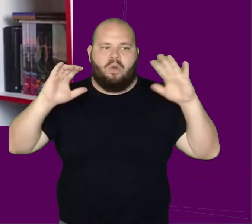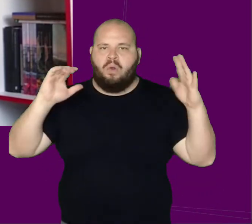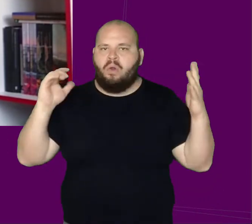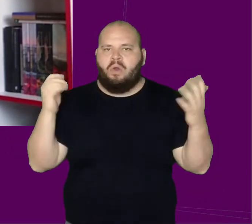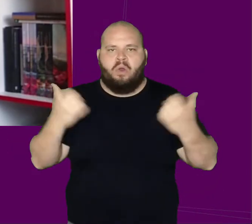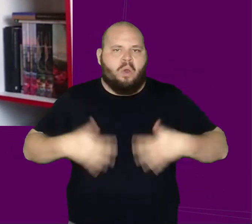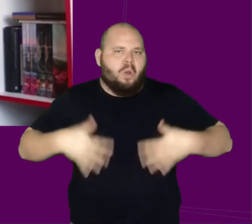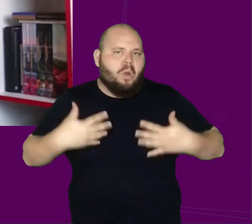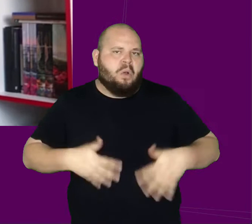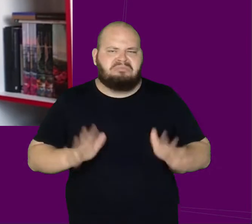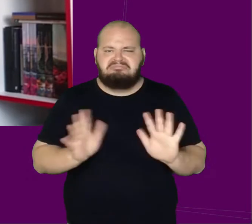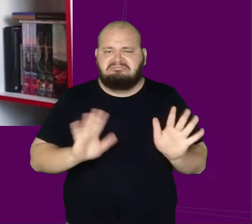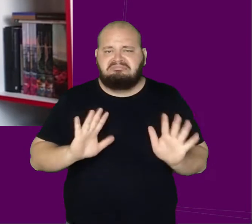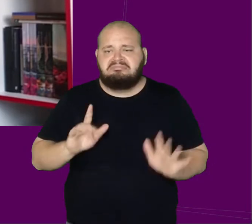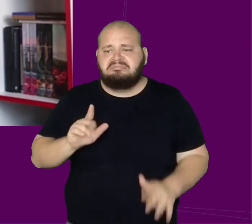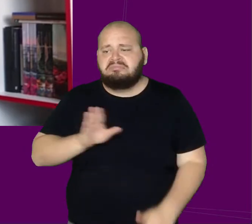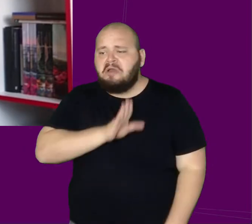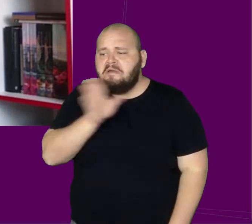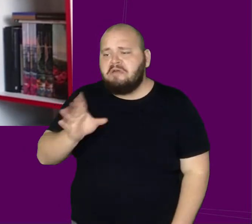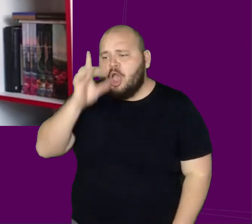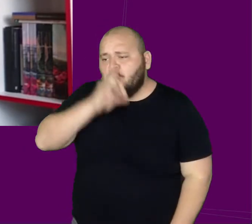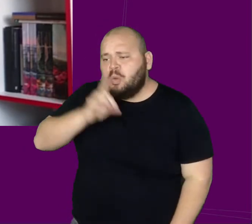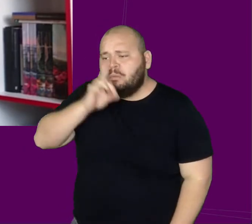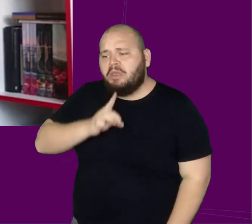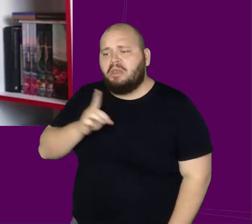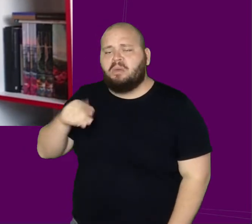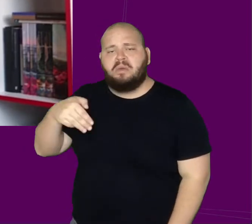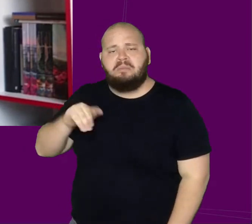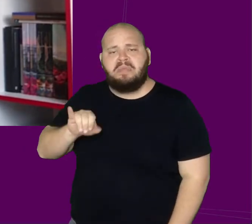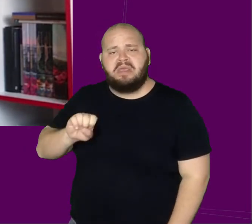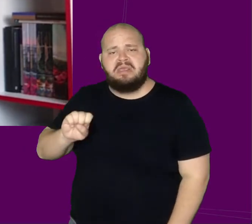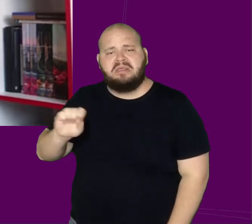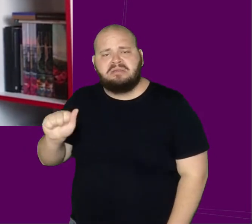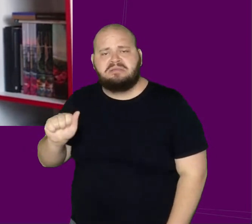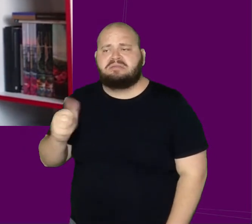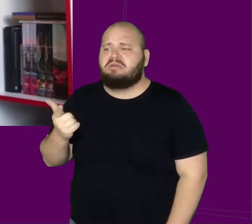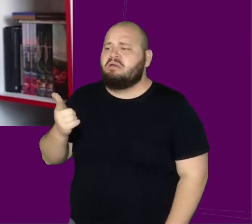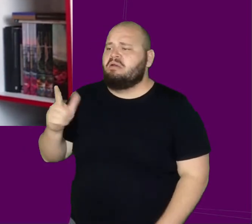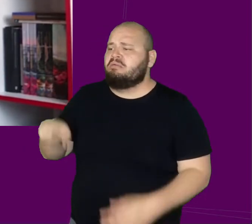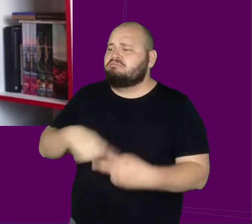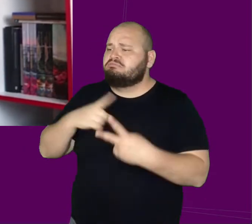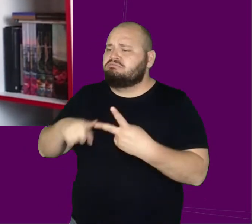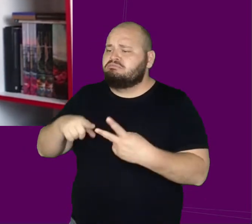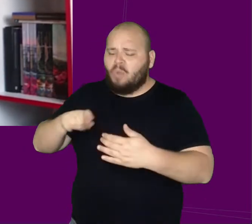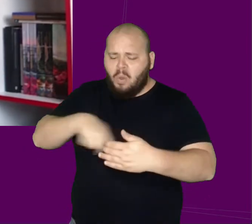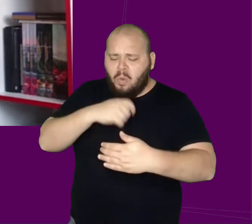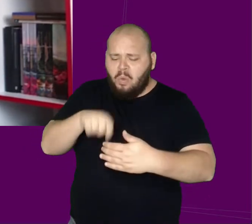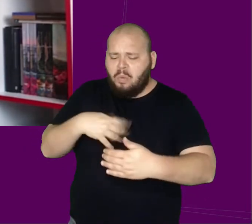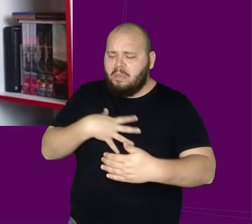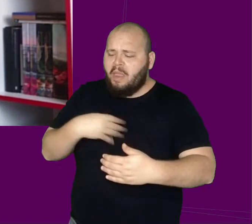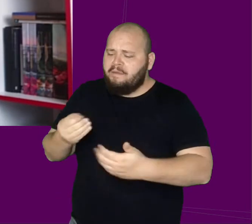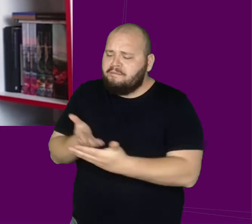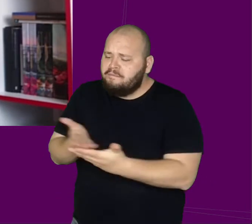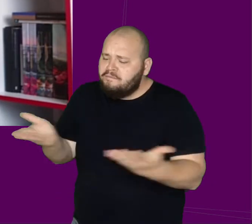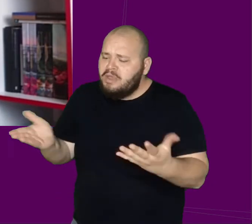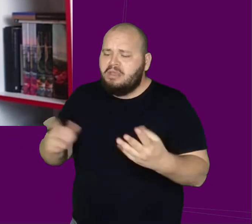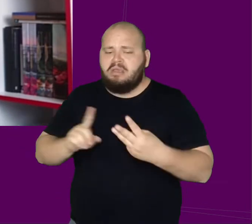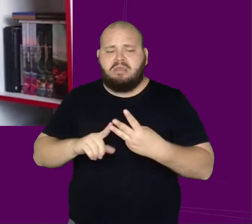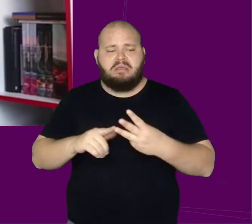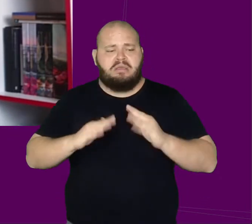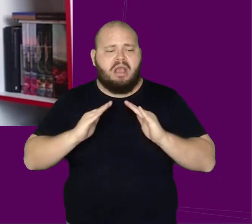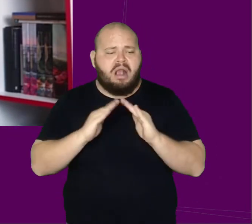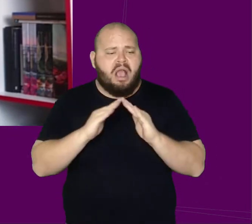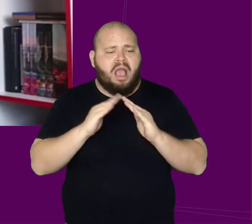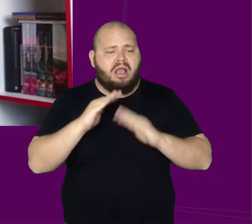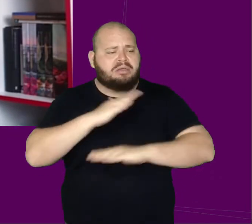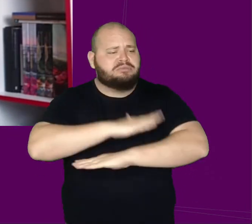de ir na missa no domingo, fazer comida para os filhos, viver na casa, abrir